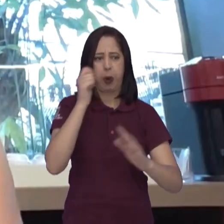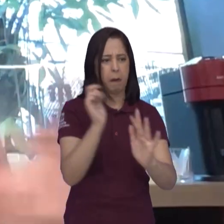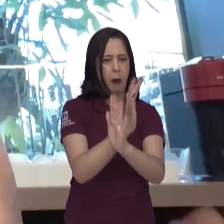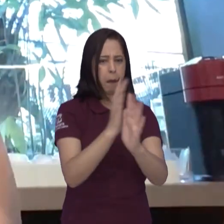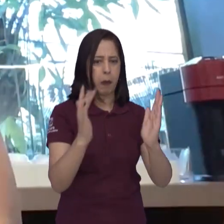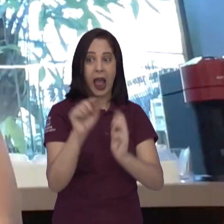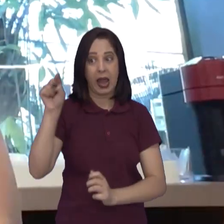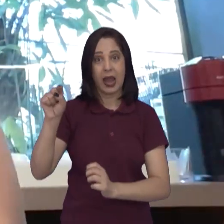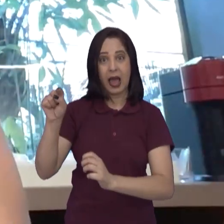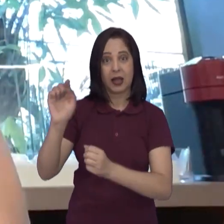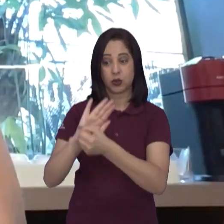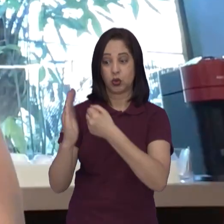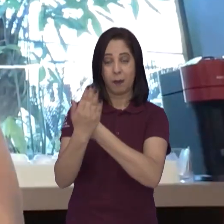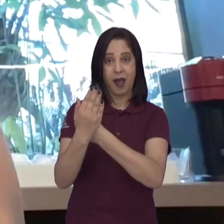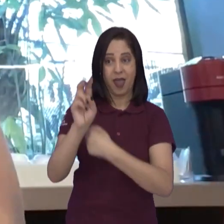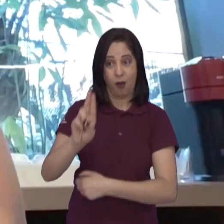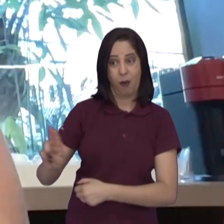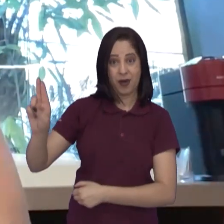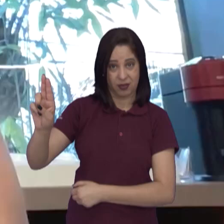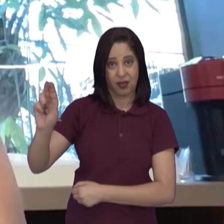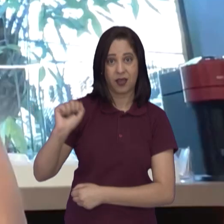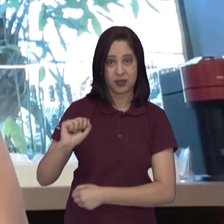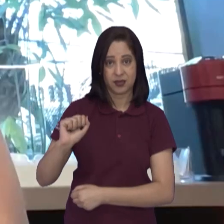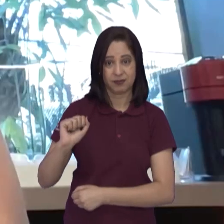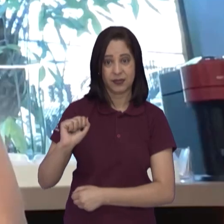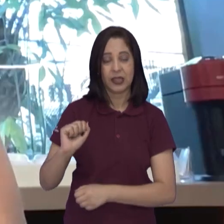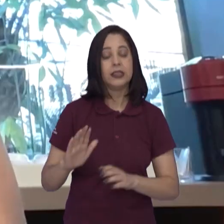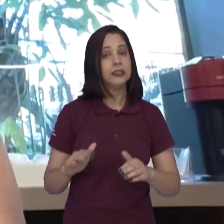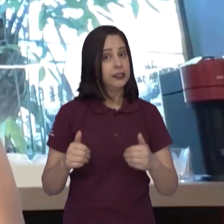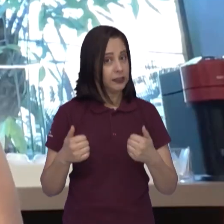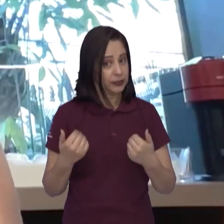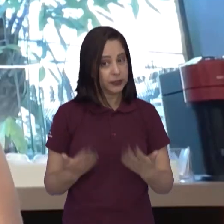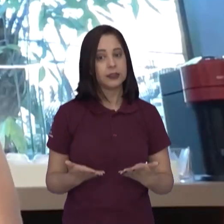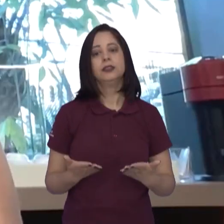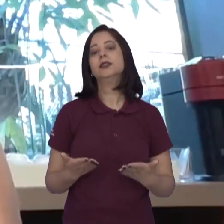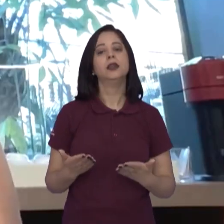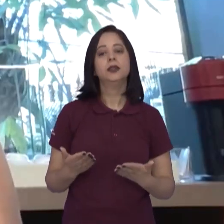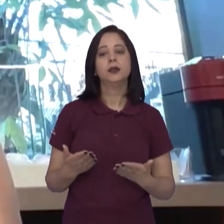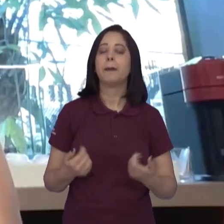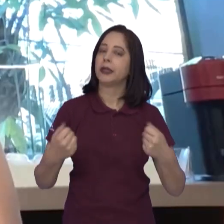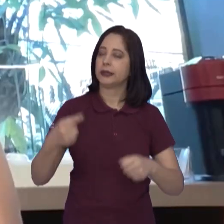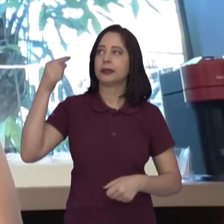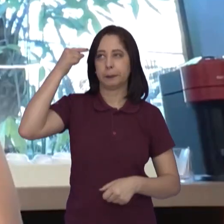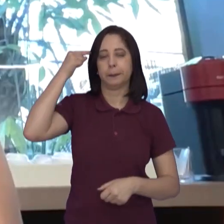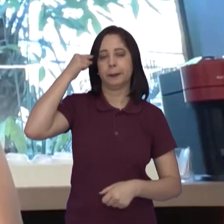vem do Urbanova para o centro, que fica super congestionada. Então, é um caso a se pensar.